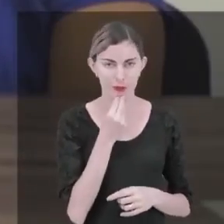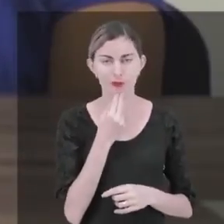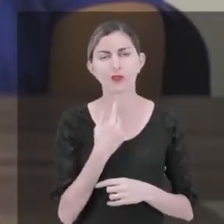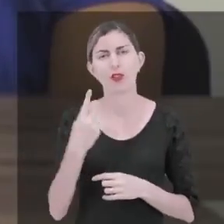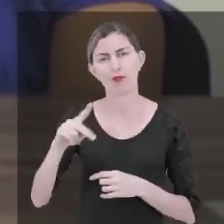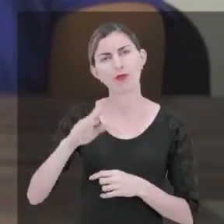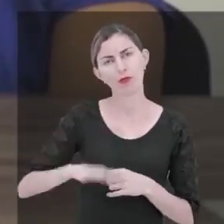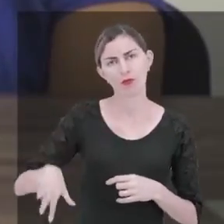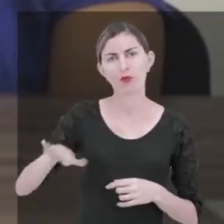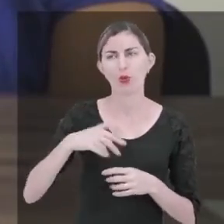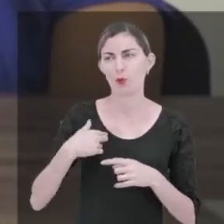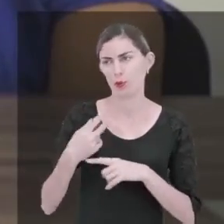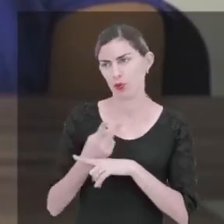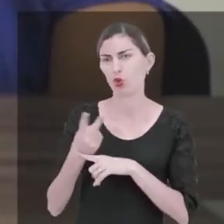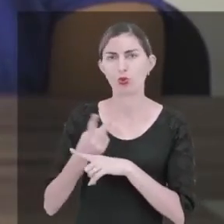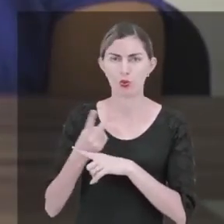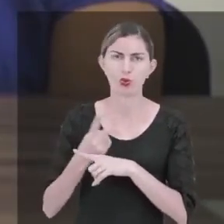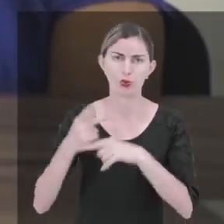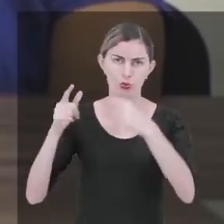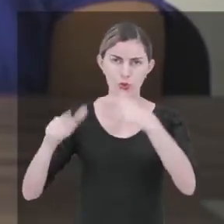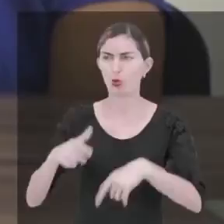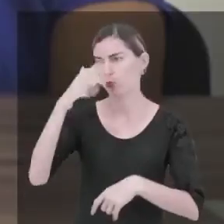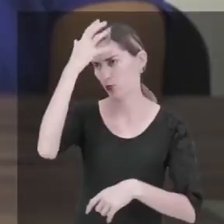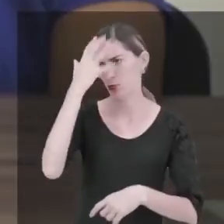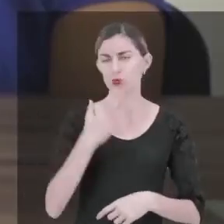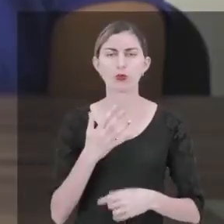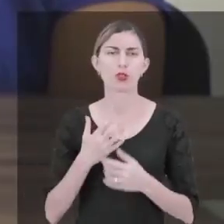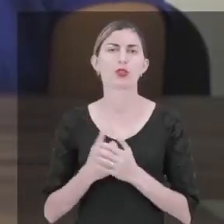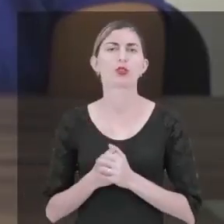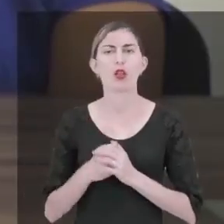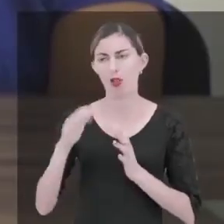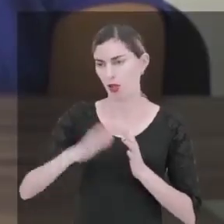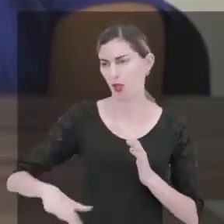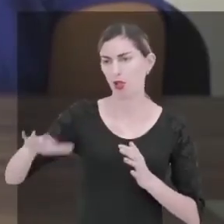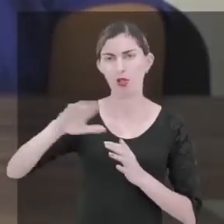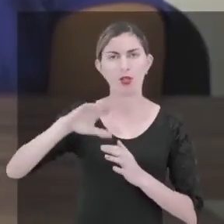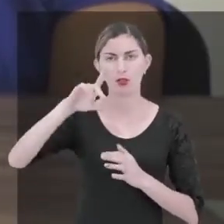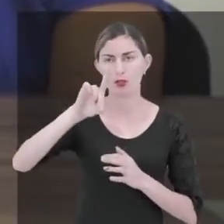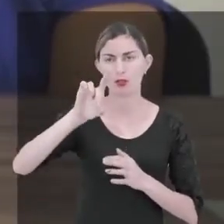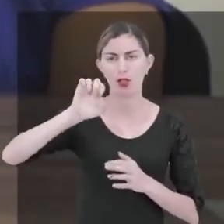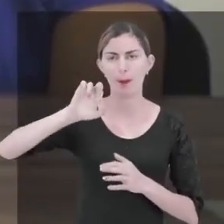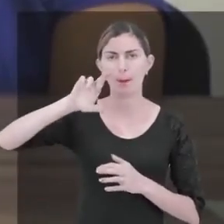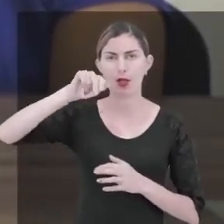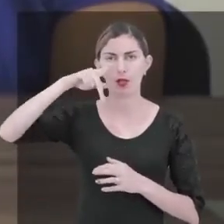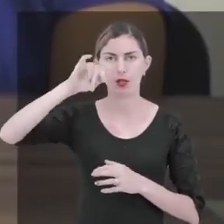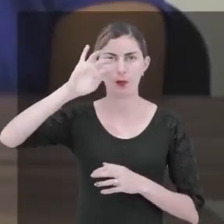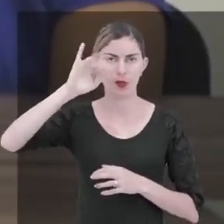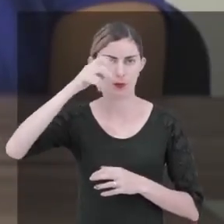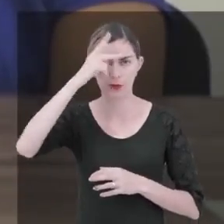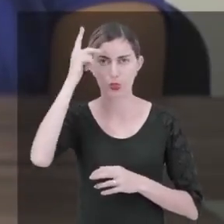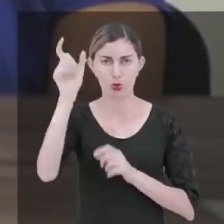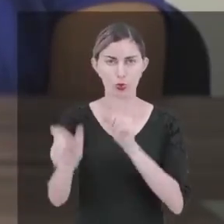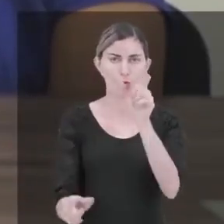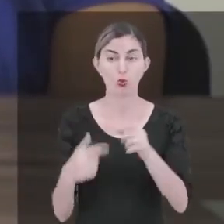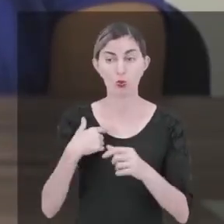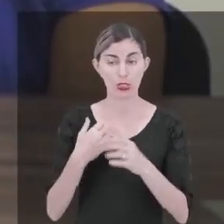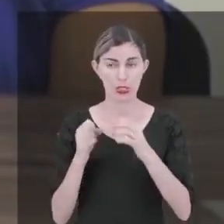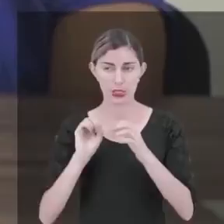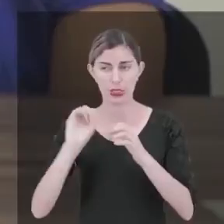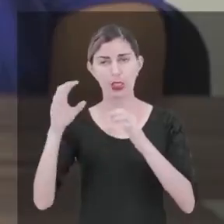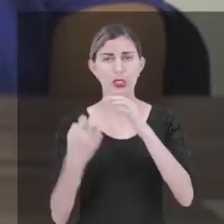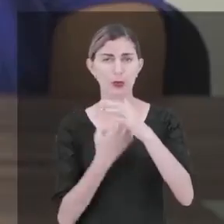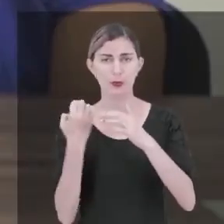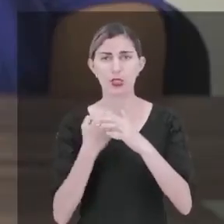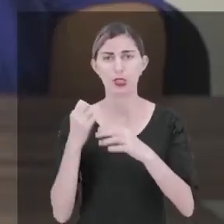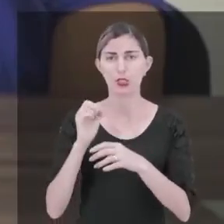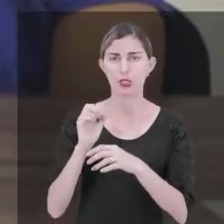conhecimento. Naquele momento eu procurei uma instituição séria na área de departamento de pessoal. Eu saía da